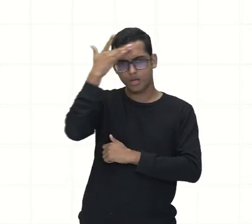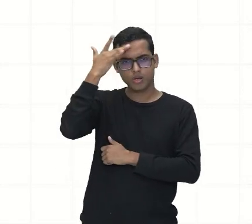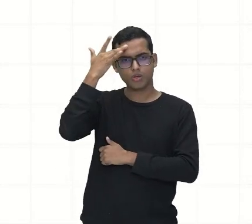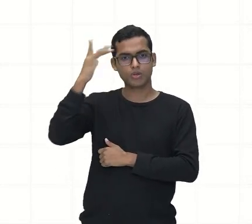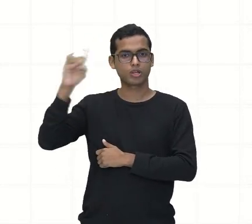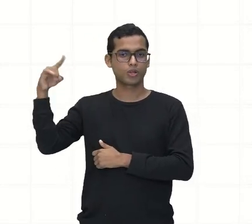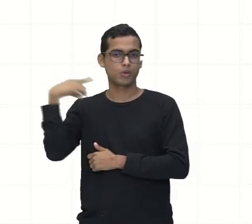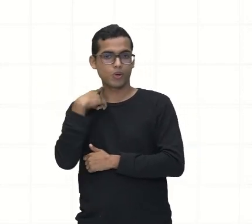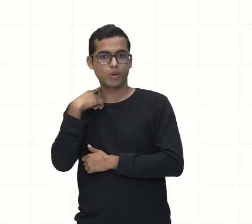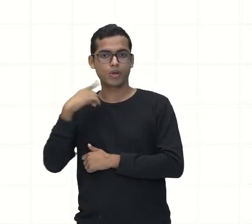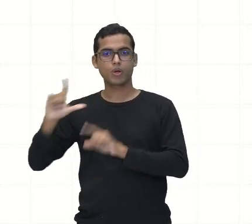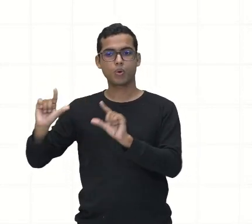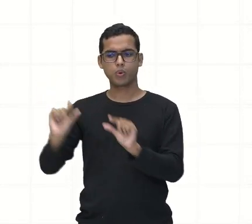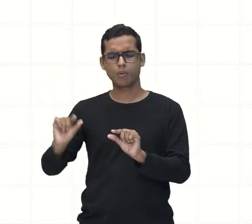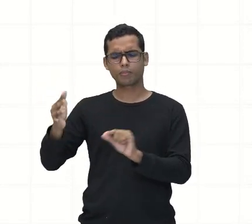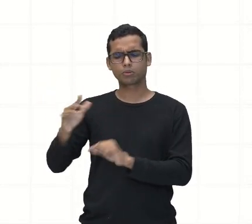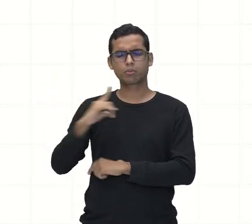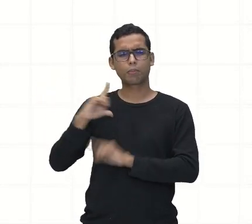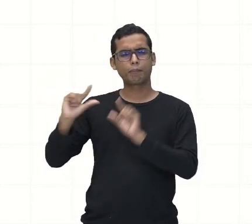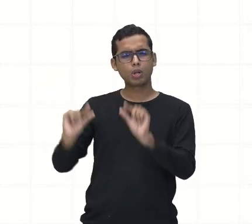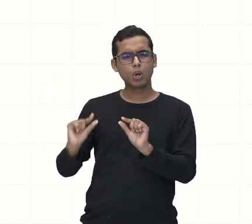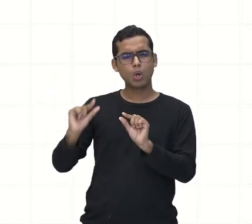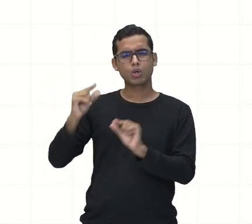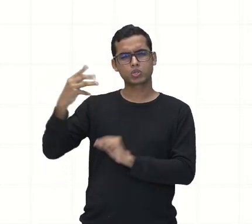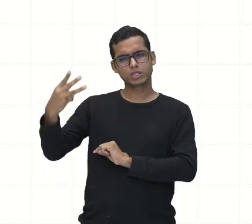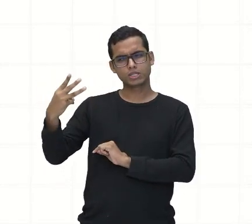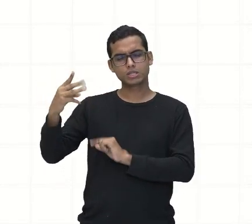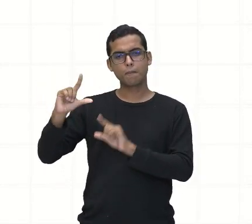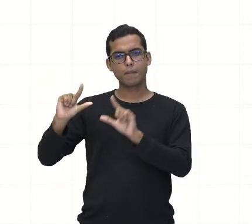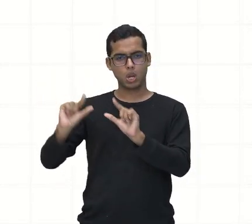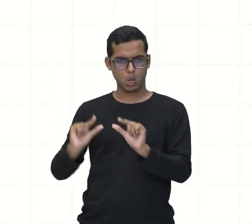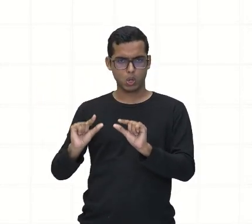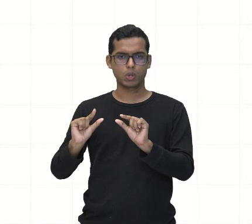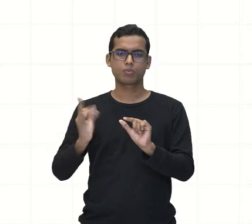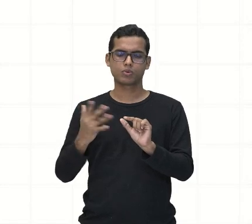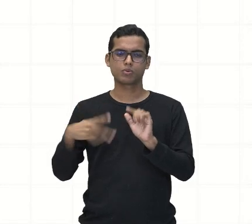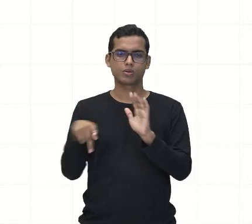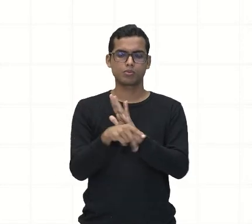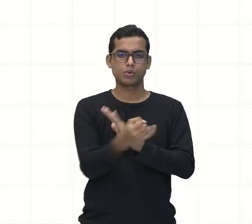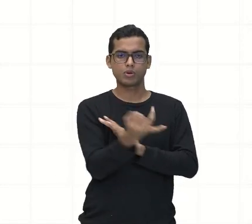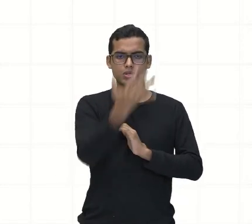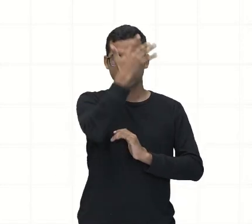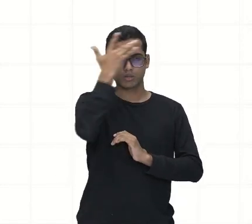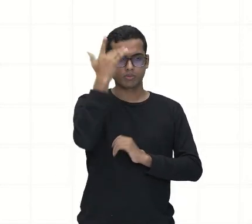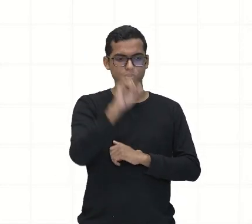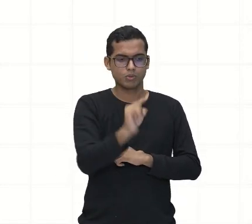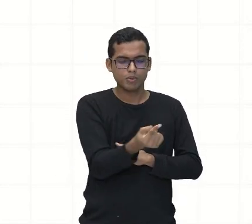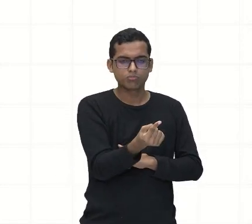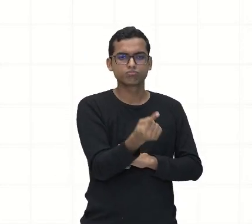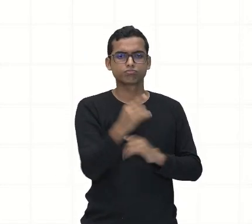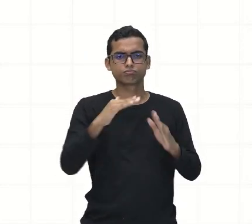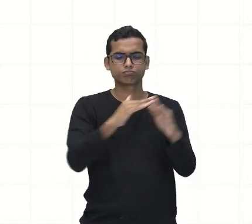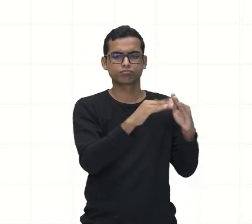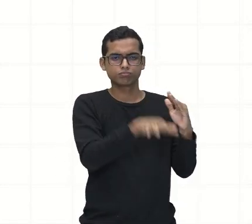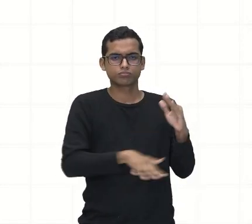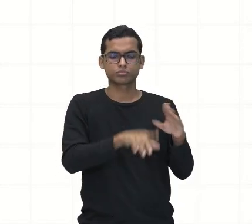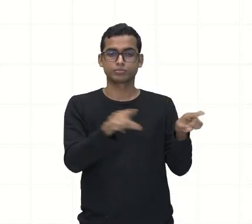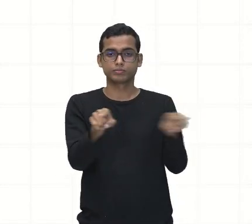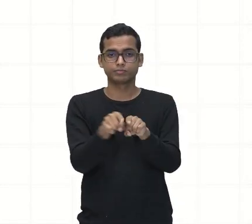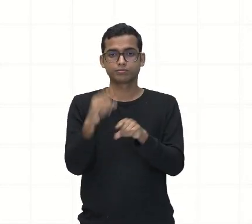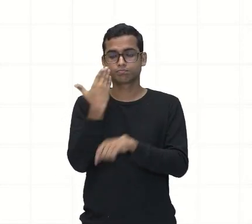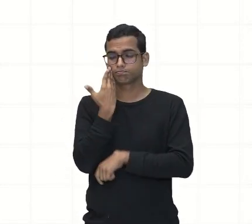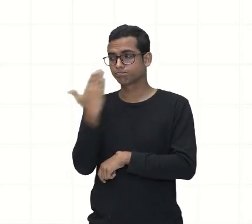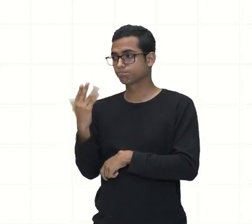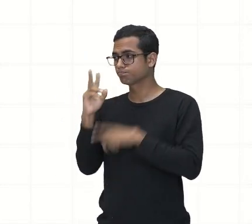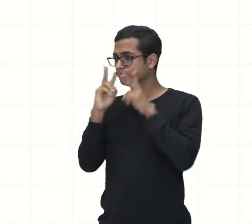é menor do que 3. Então, em um gráfico tipo de mapa, a visualização ela tem